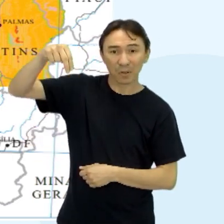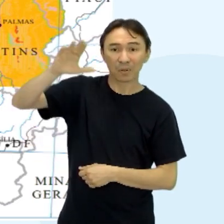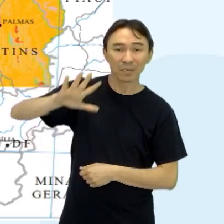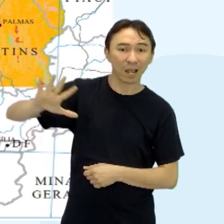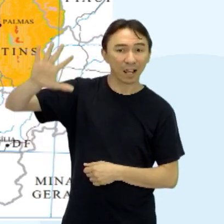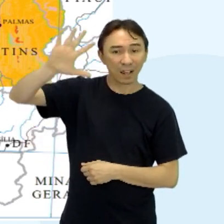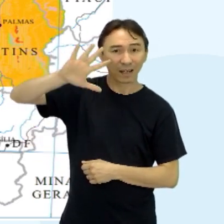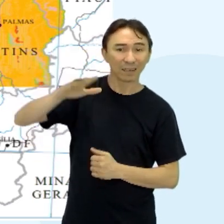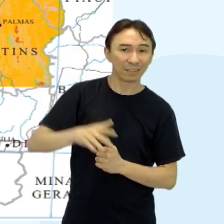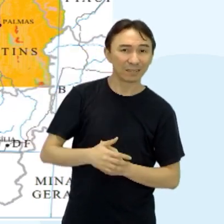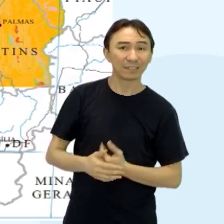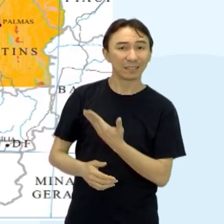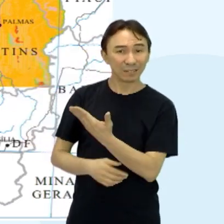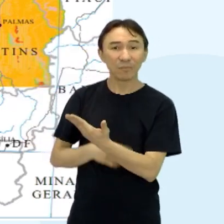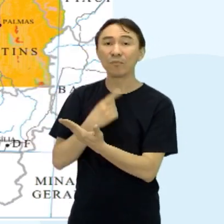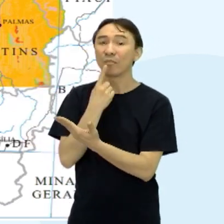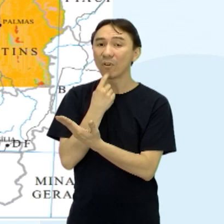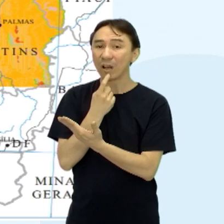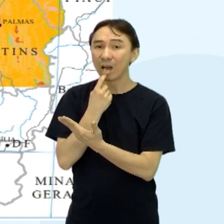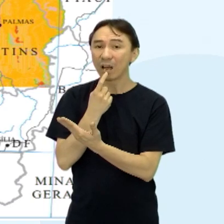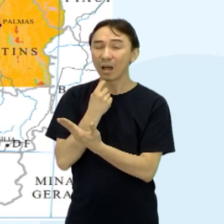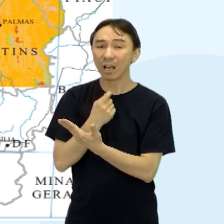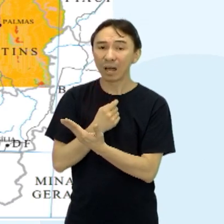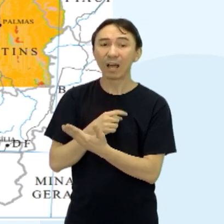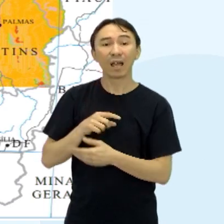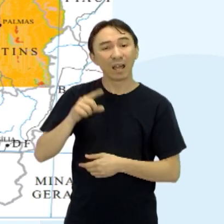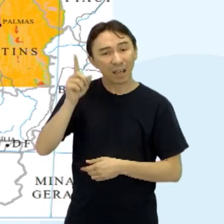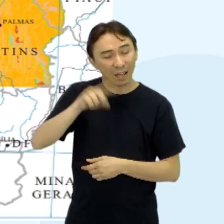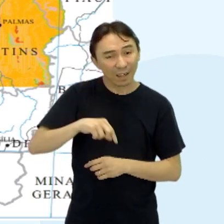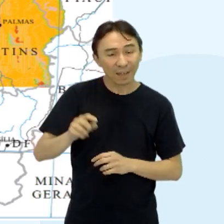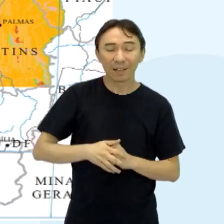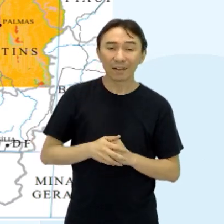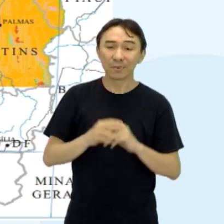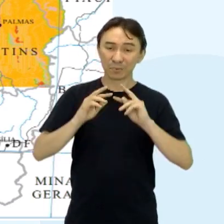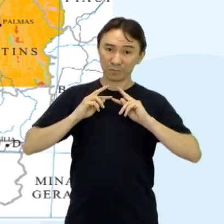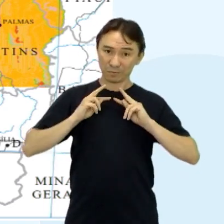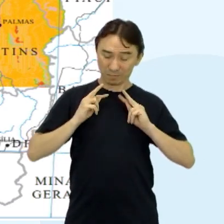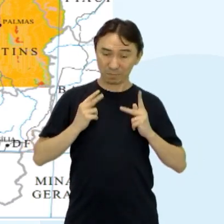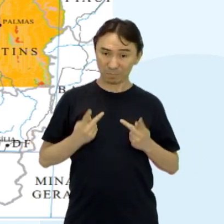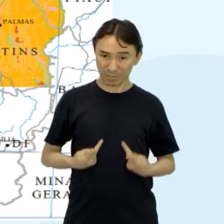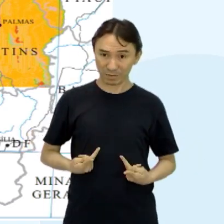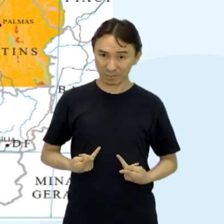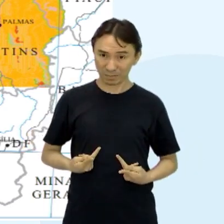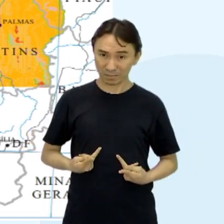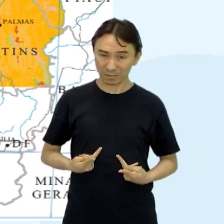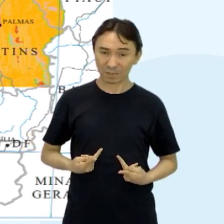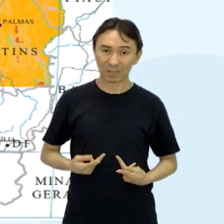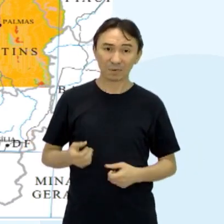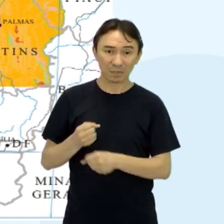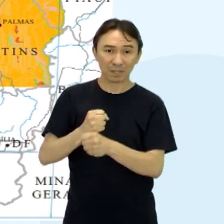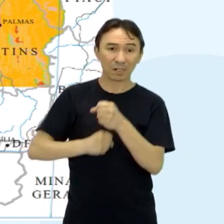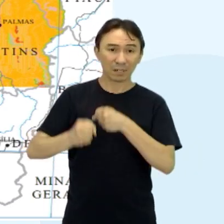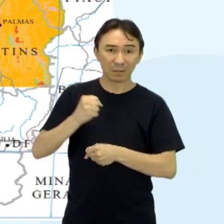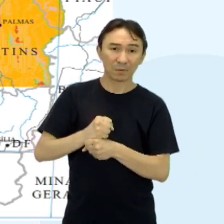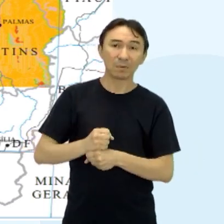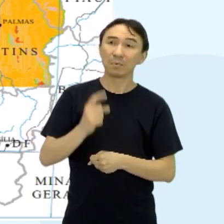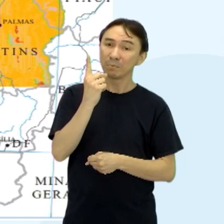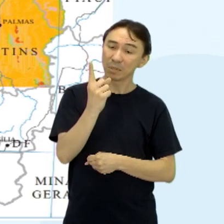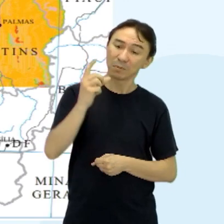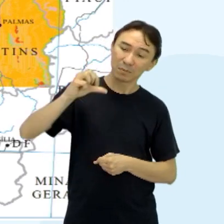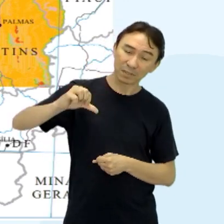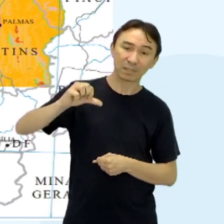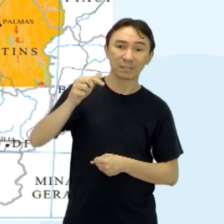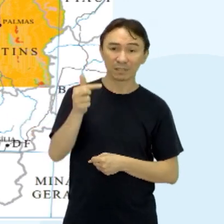realidade, aqueles pontos vermelhos são a antropização que foi feita aí pelos seres humanos em 1976 e,